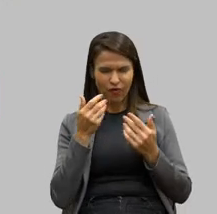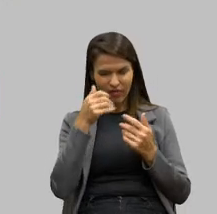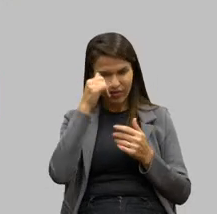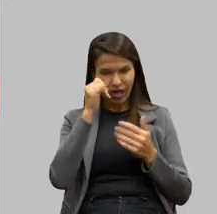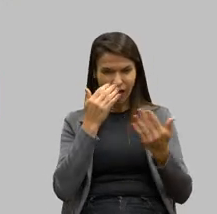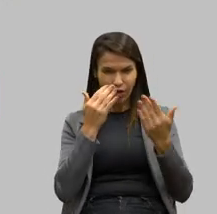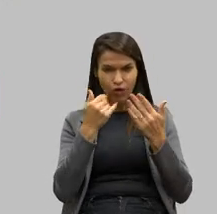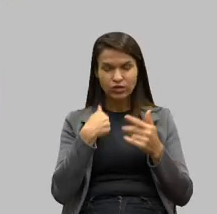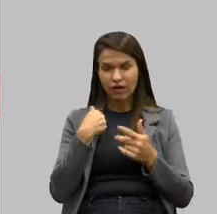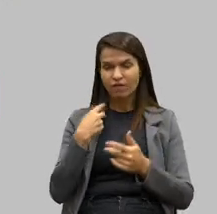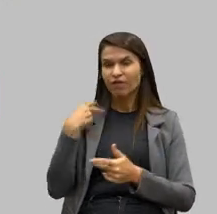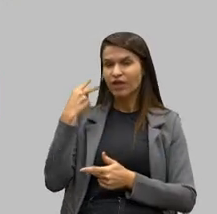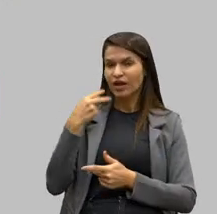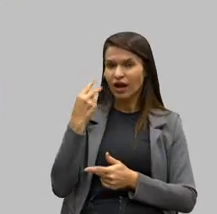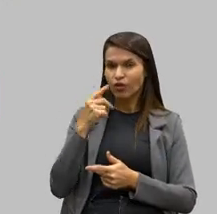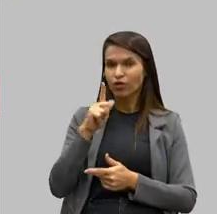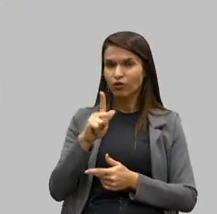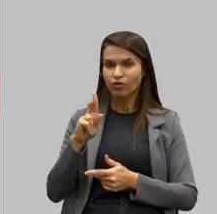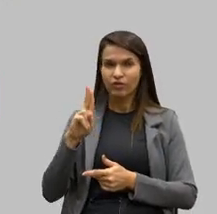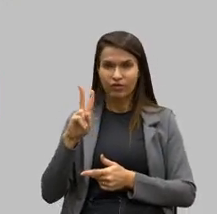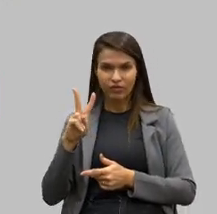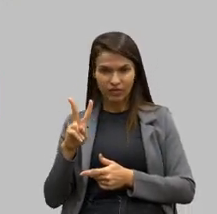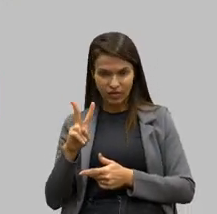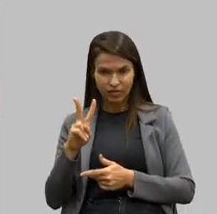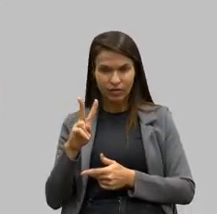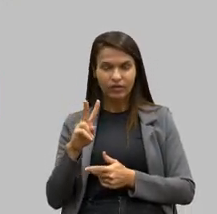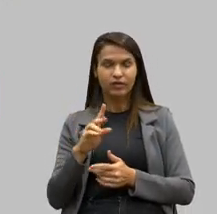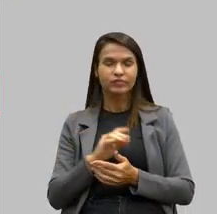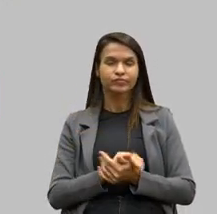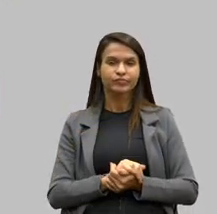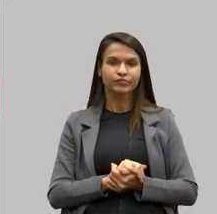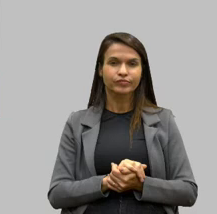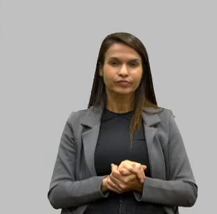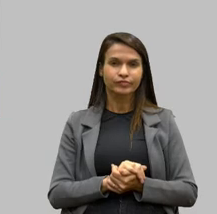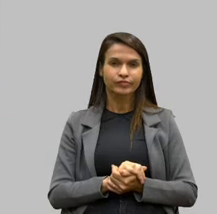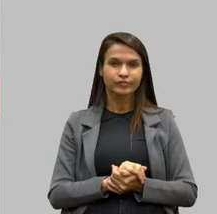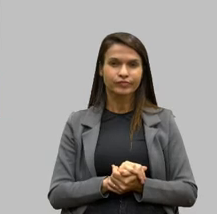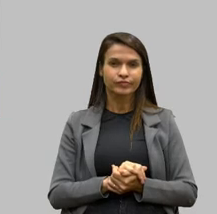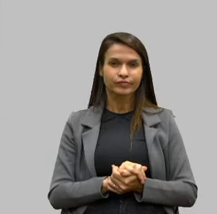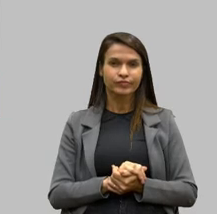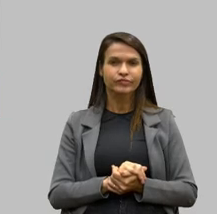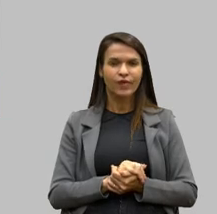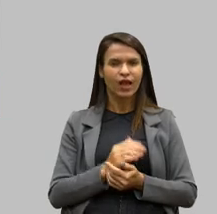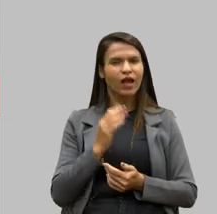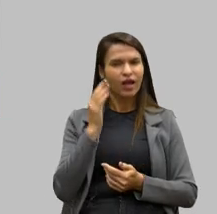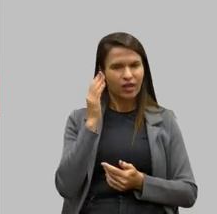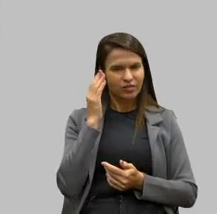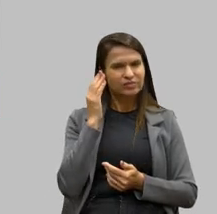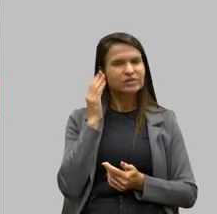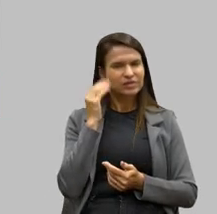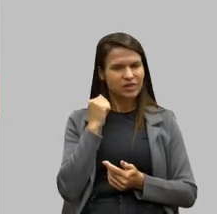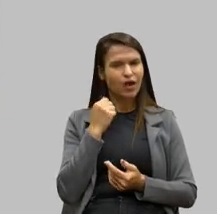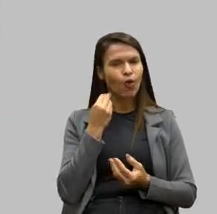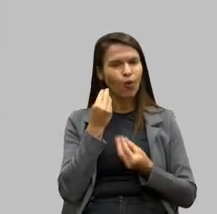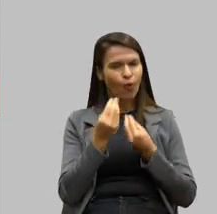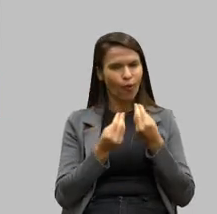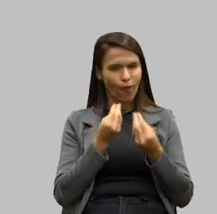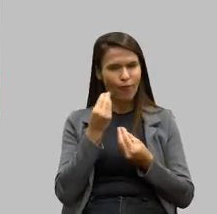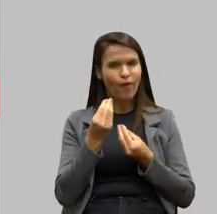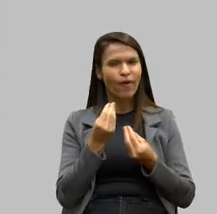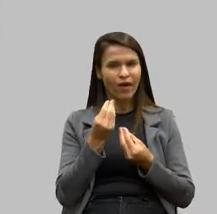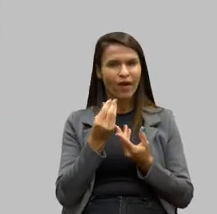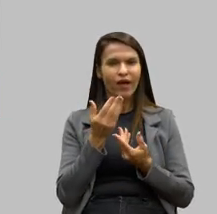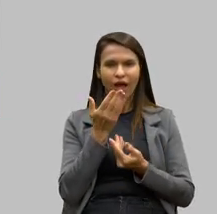governador Voladares, Bruno, deputado Bruno e deputado Antônio Carlos Arantes. Eu sei como era a merenda lá, no governo anterior.